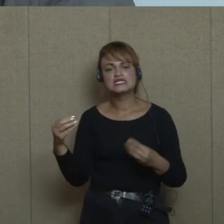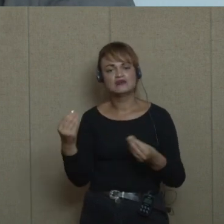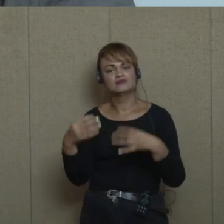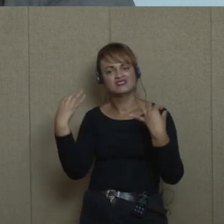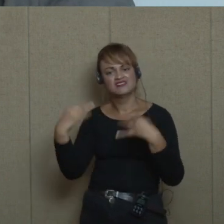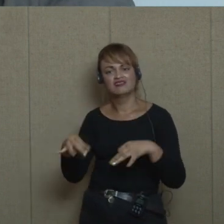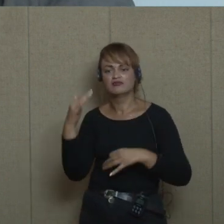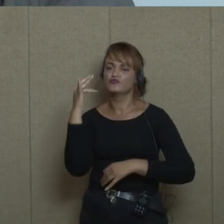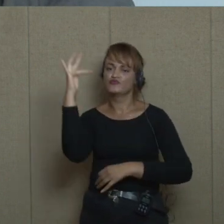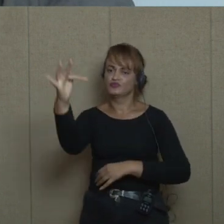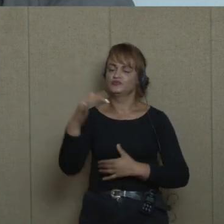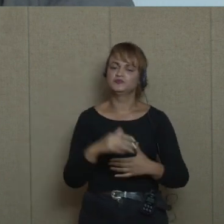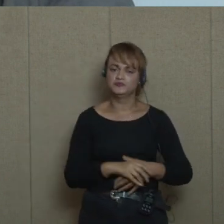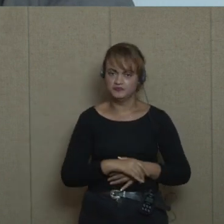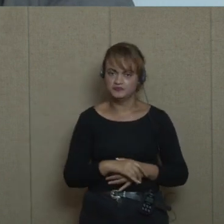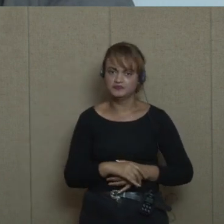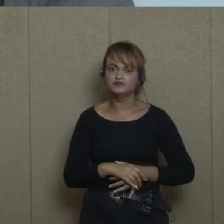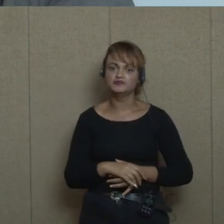o futuro.